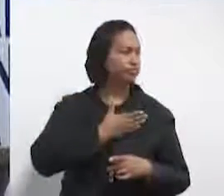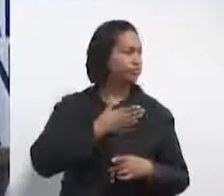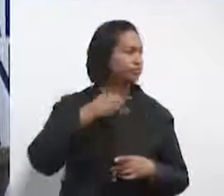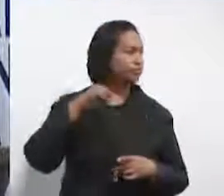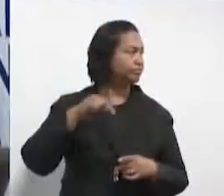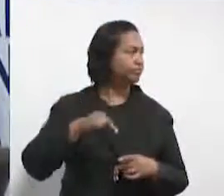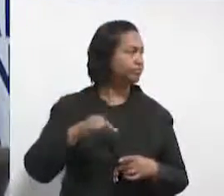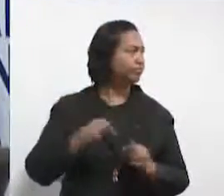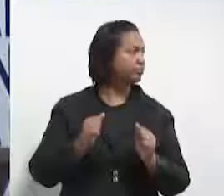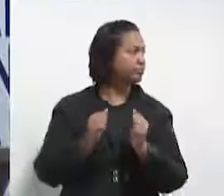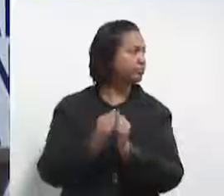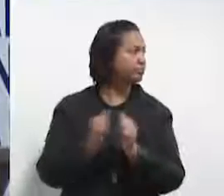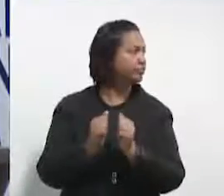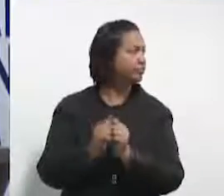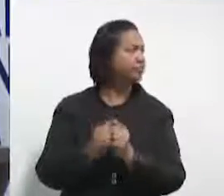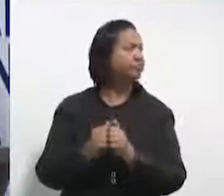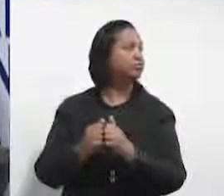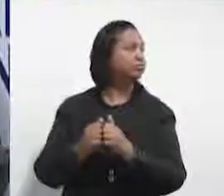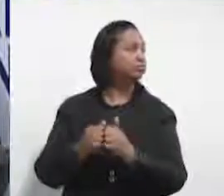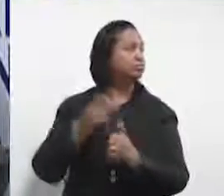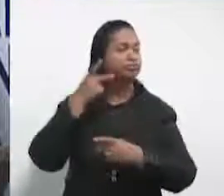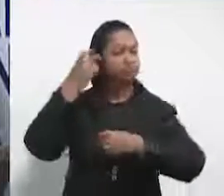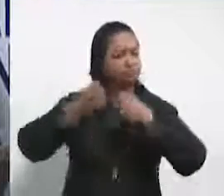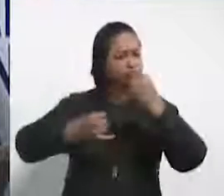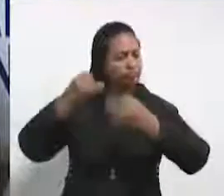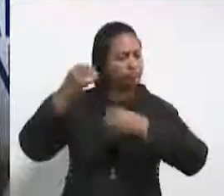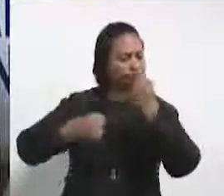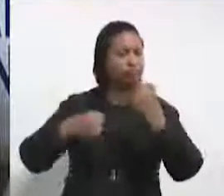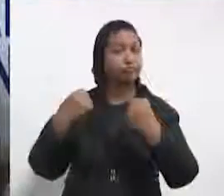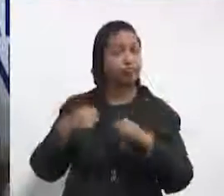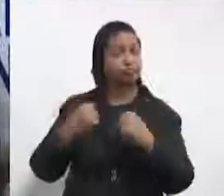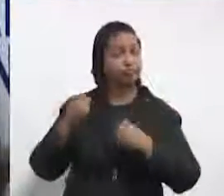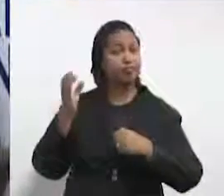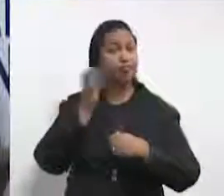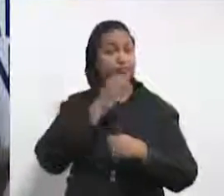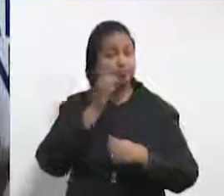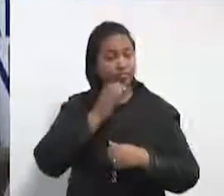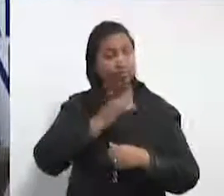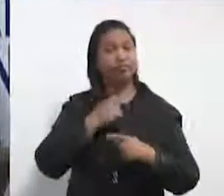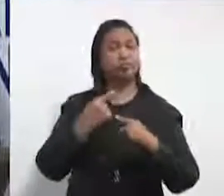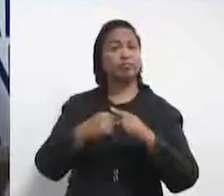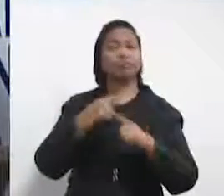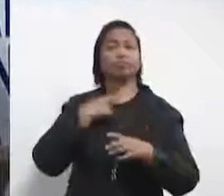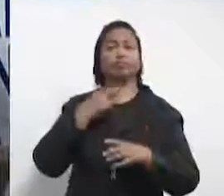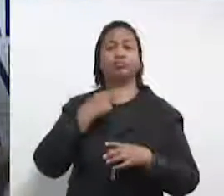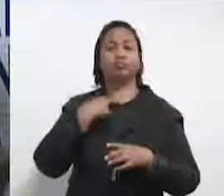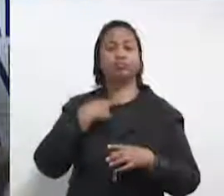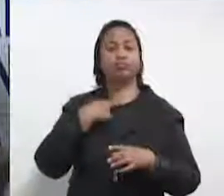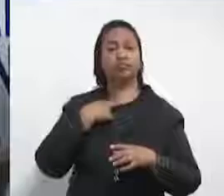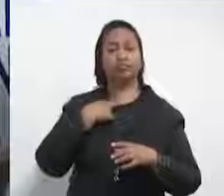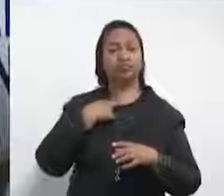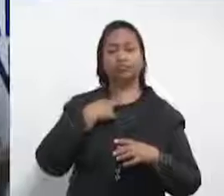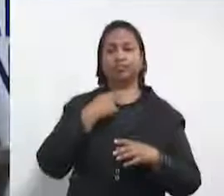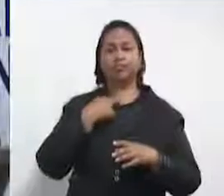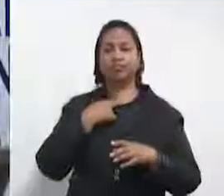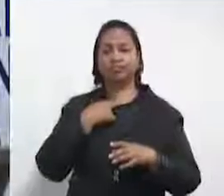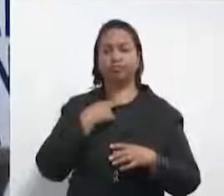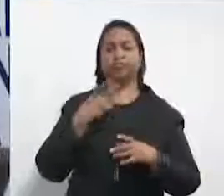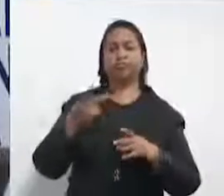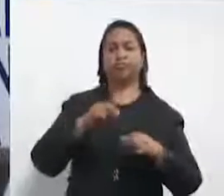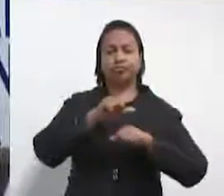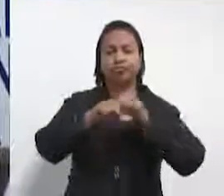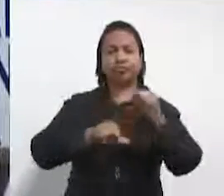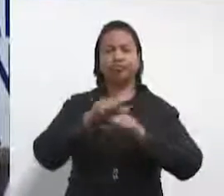colegas temos muita gente ele mesmo falou e só nós temos que correr para não deixar virar pela estrutura que a receita federal em anápolis então isso aí já foi